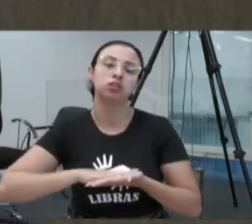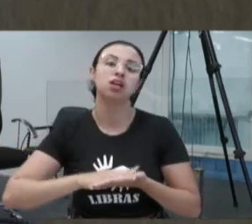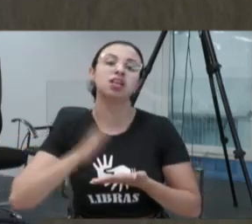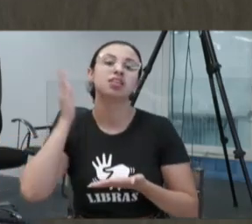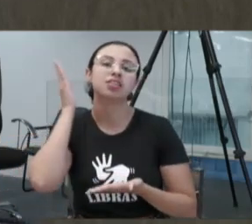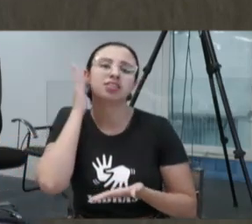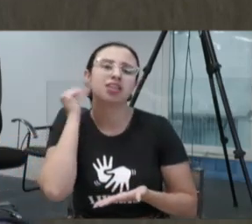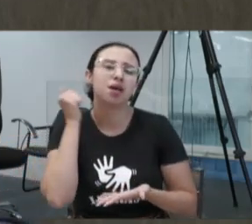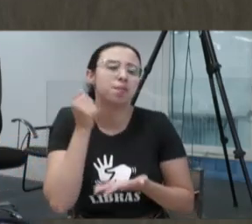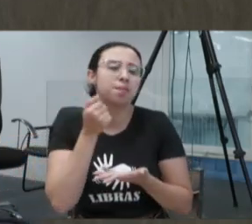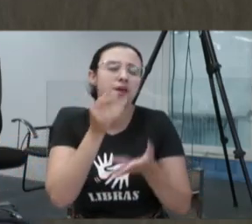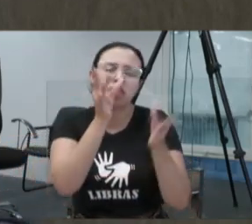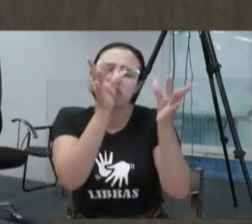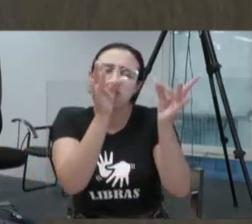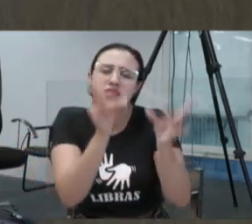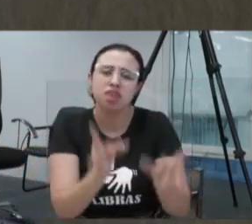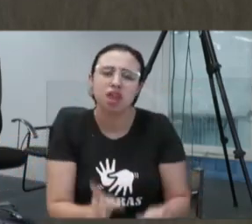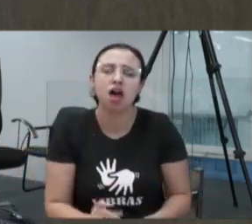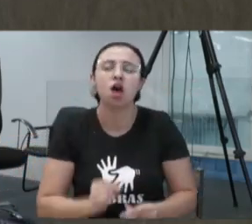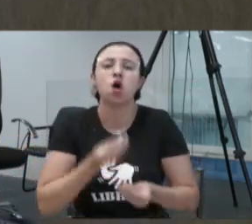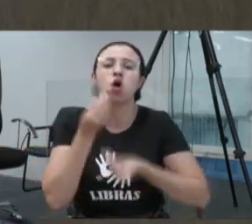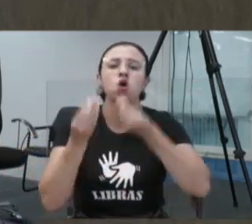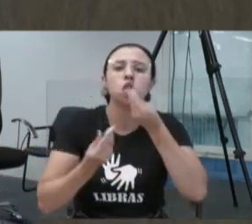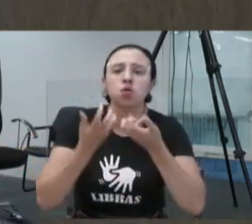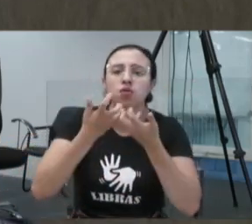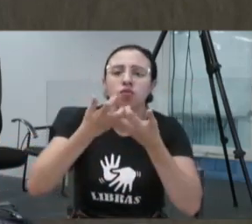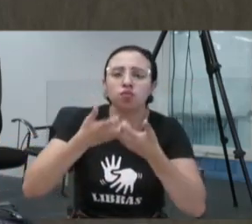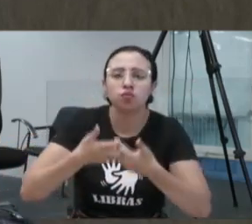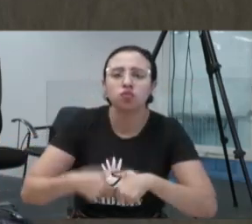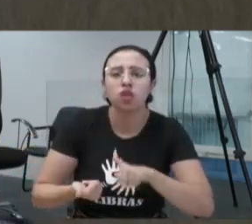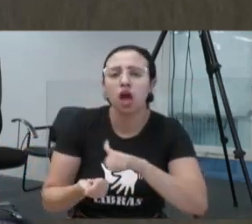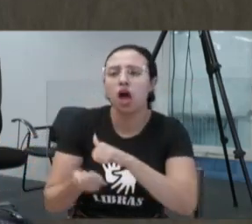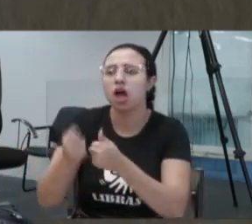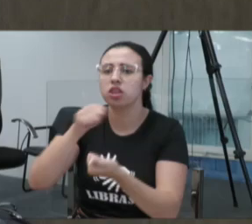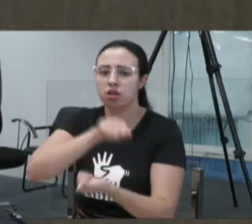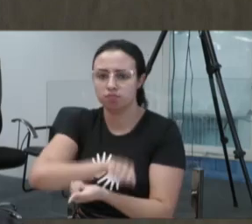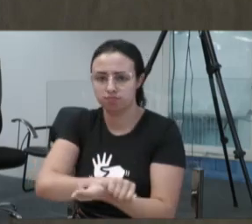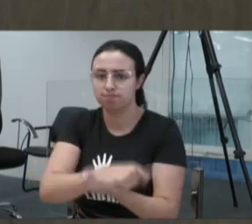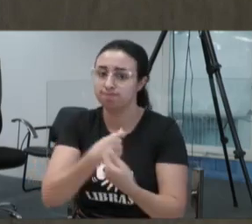perto essa mudança que tem que acontecer, mas com